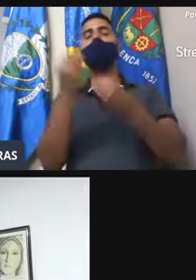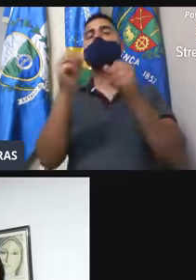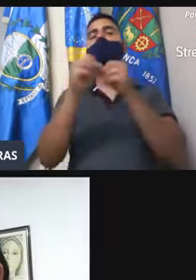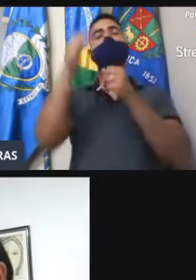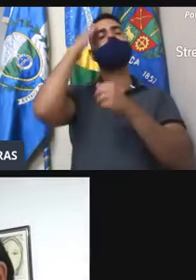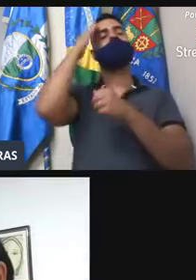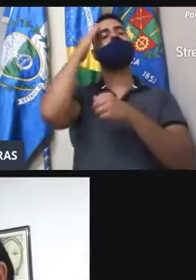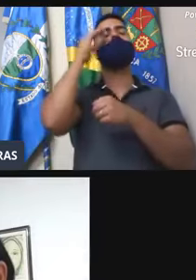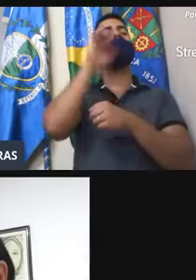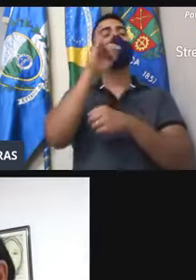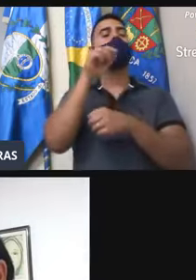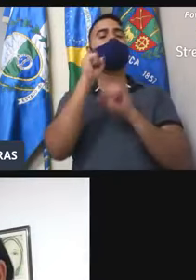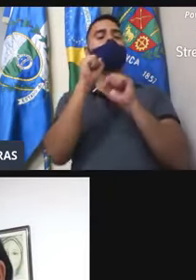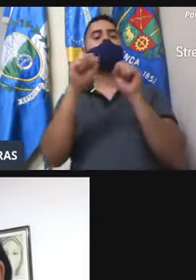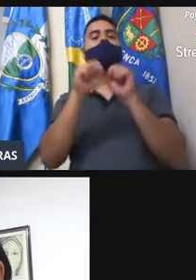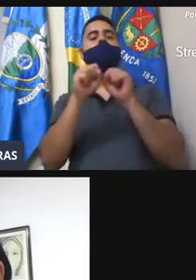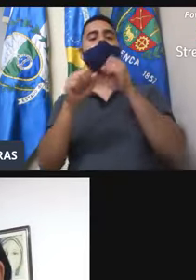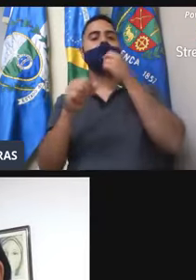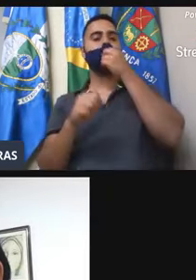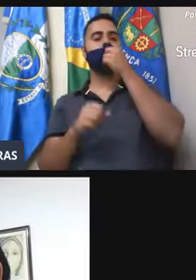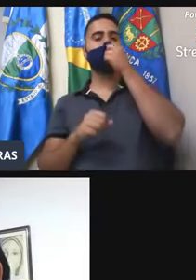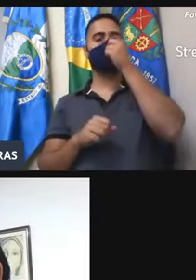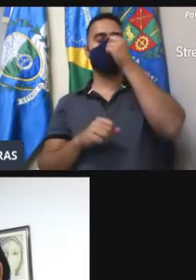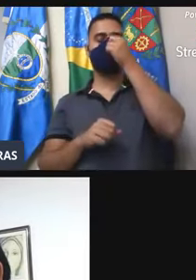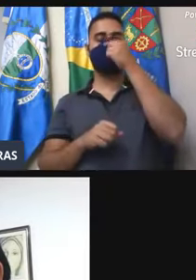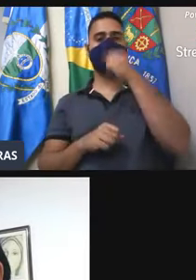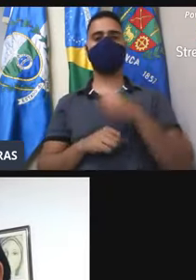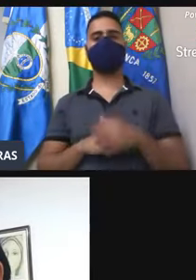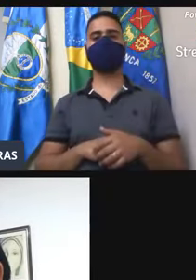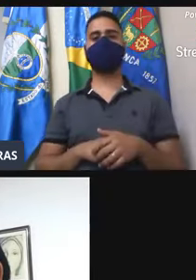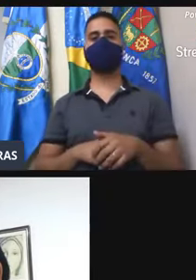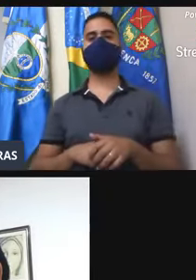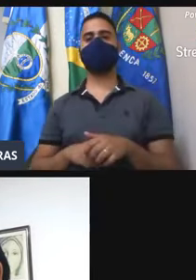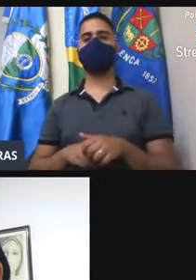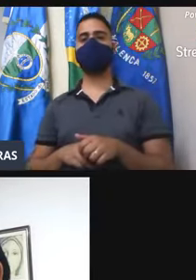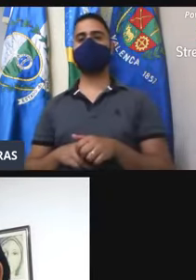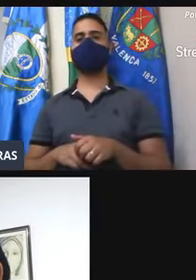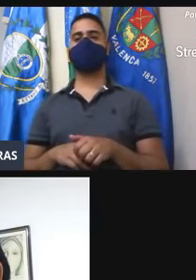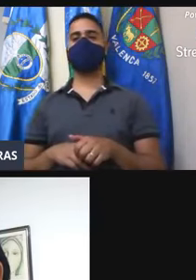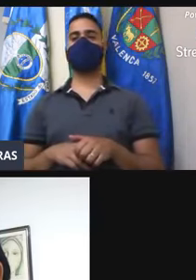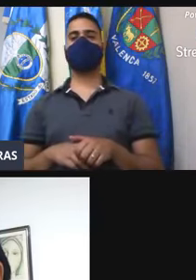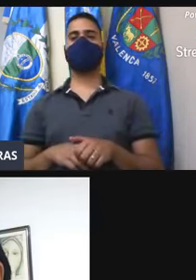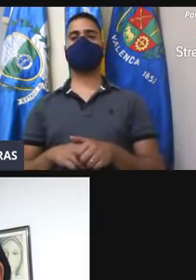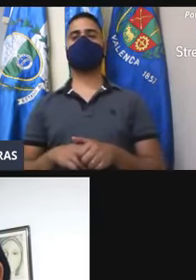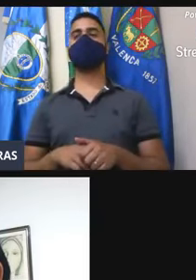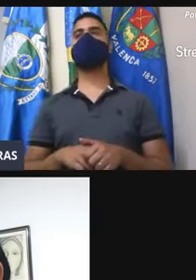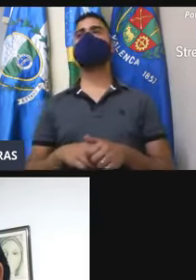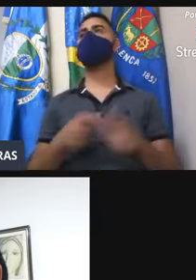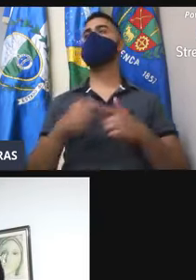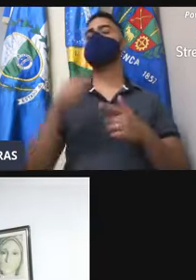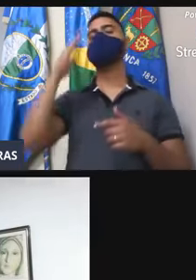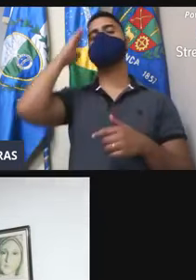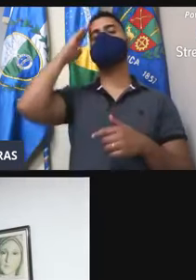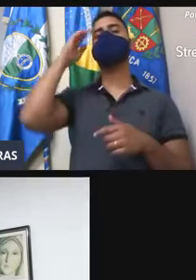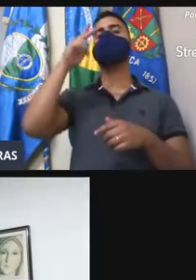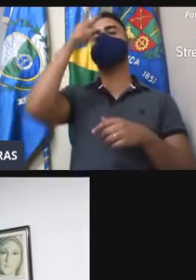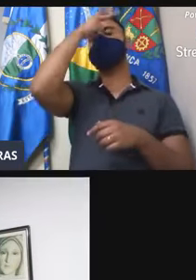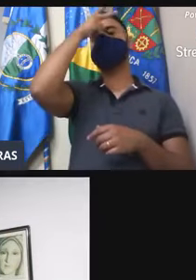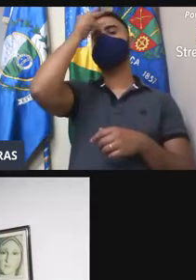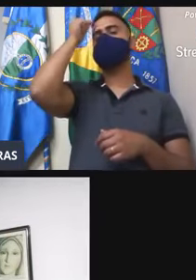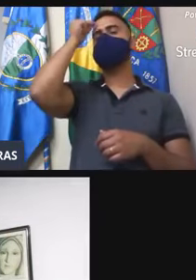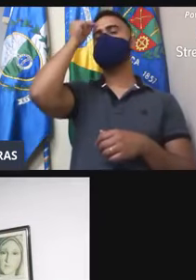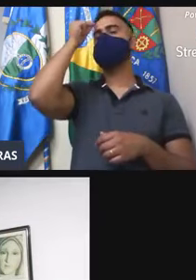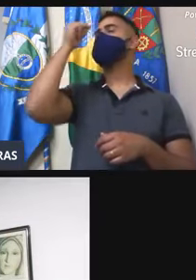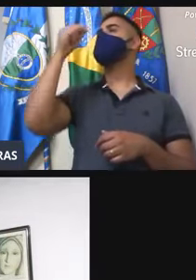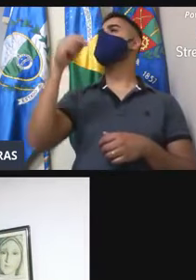de saber de Vossa Excelência o que a gente pode fazer, enfim, para que a gente possa aí... A gente sabe que o prefeito Fernandinho aí é um prefeito